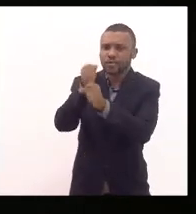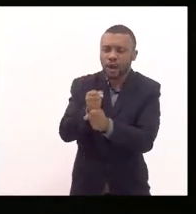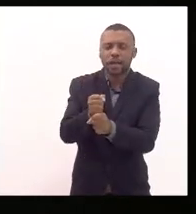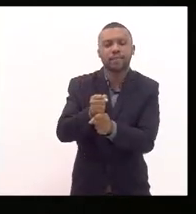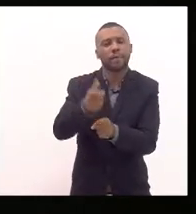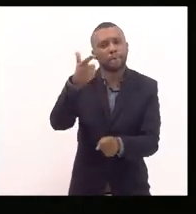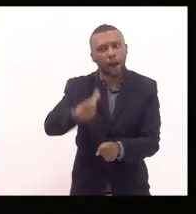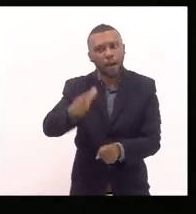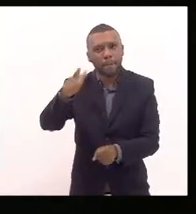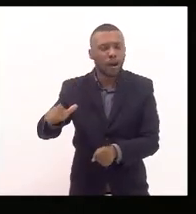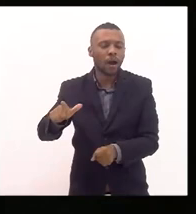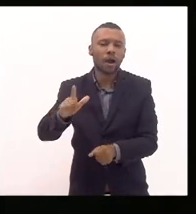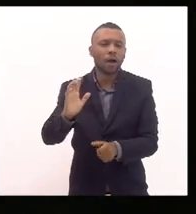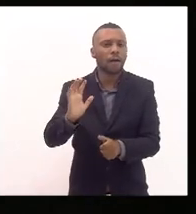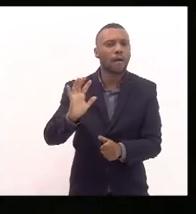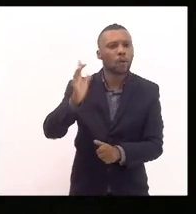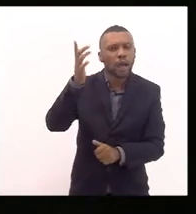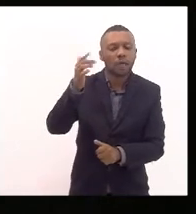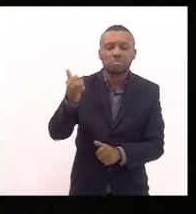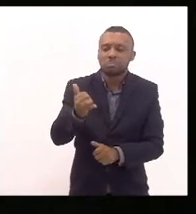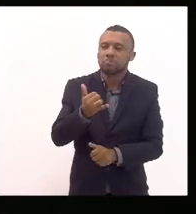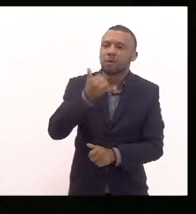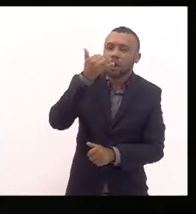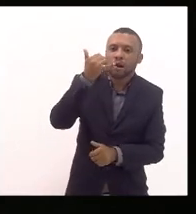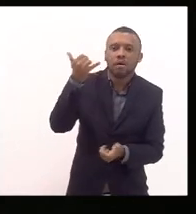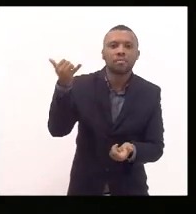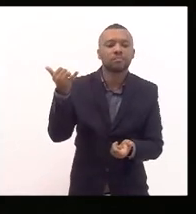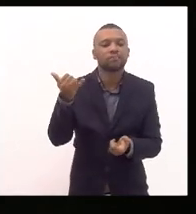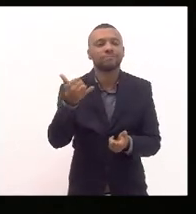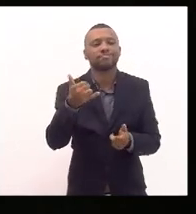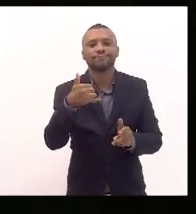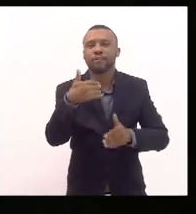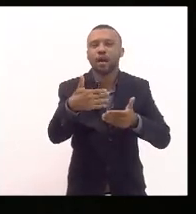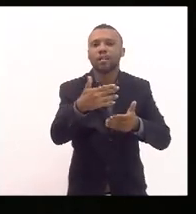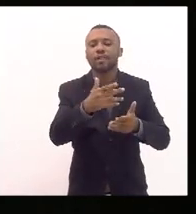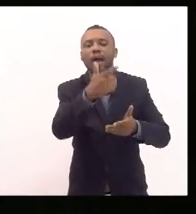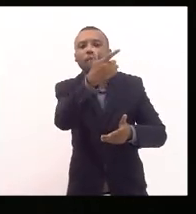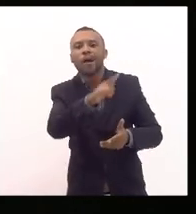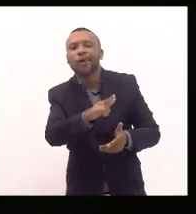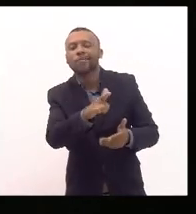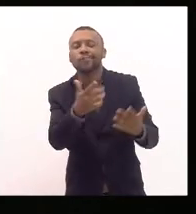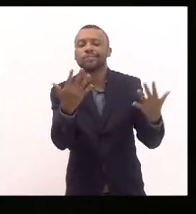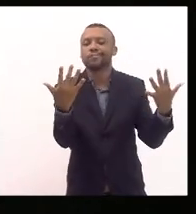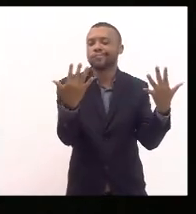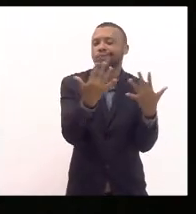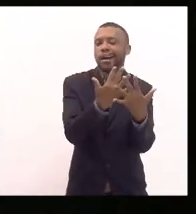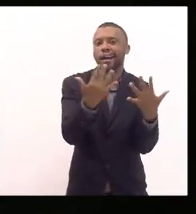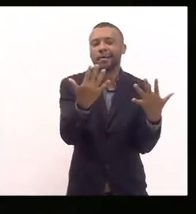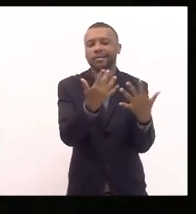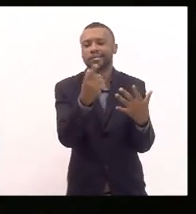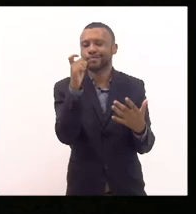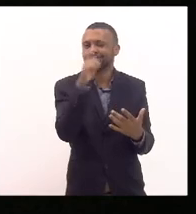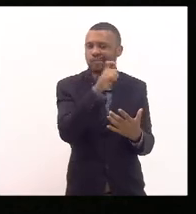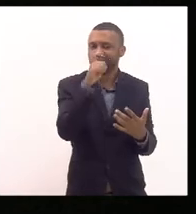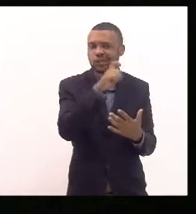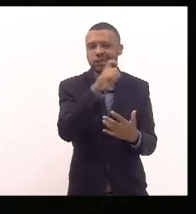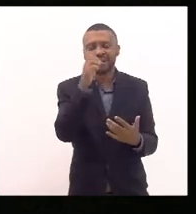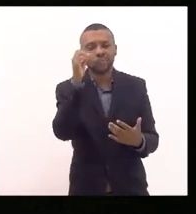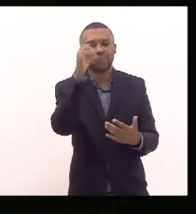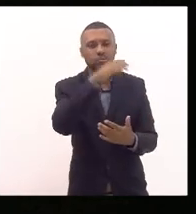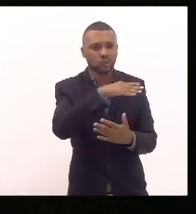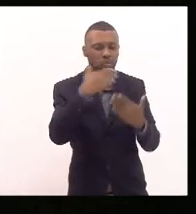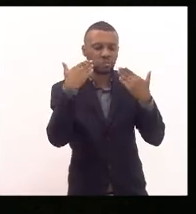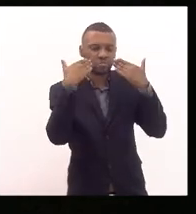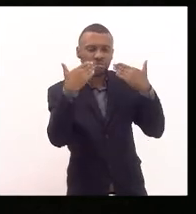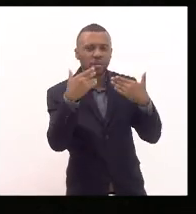né olha ela acontece como uma tragédia é hora ela se repete como uma farsa tosca o que a